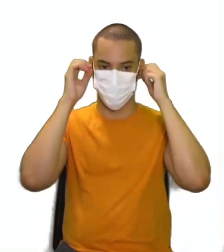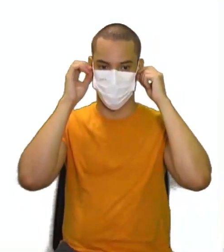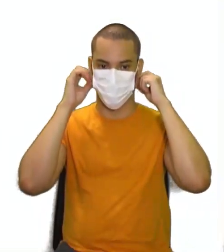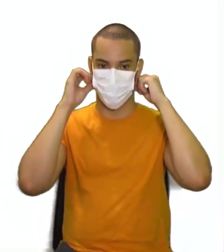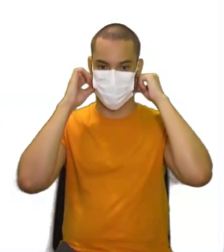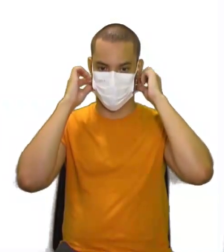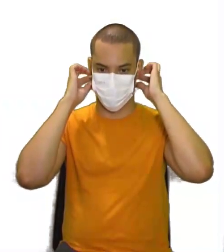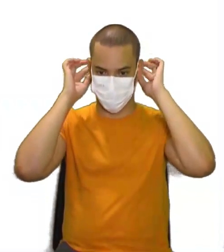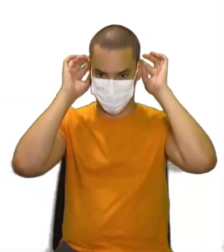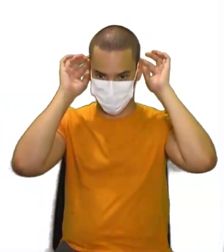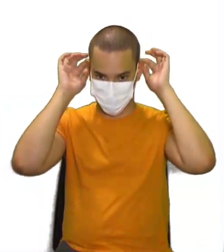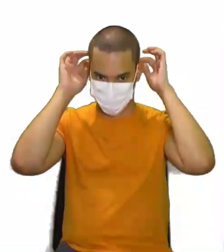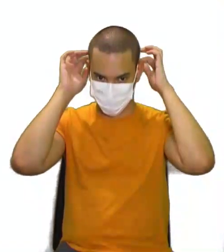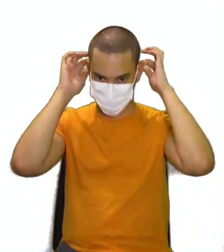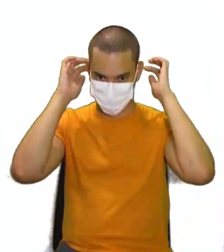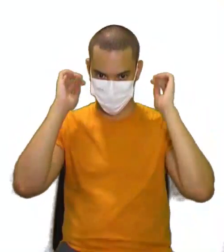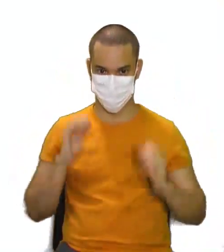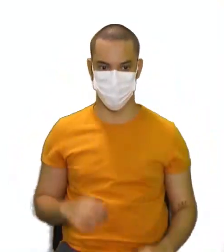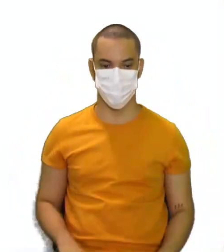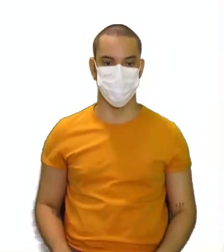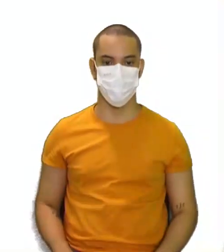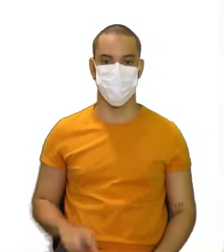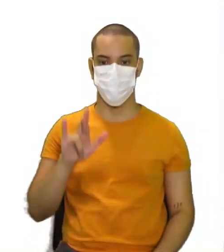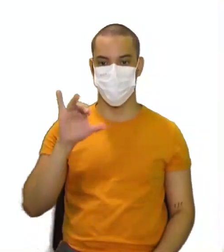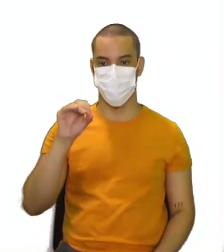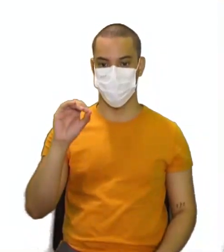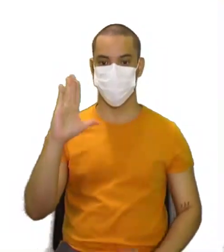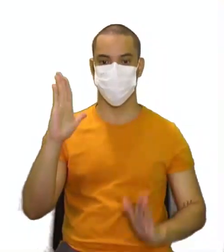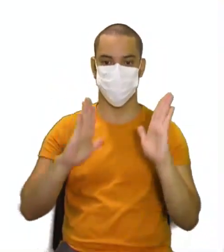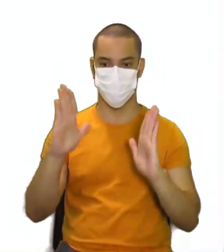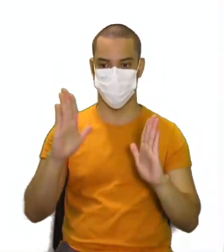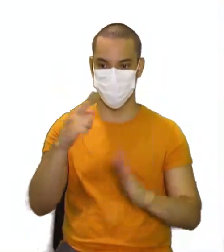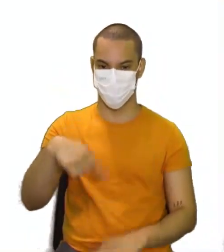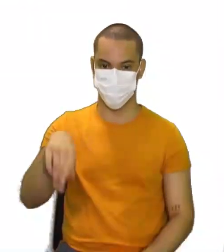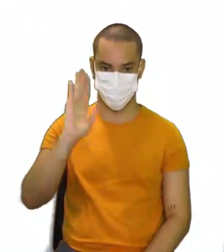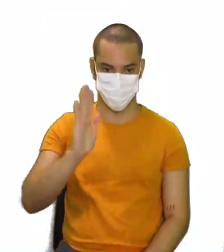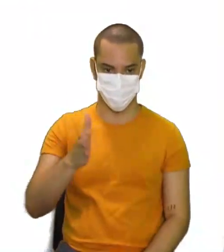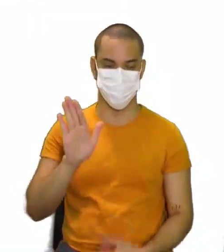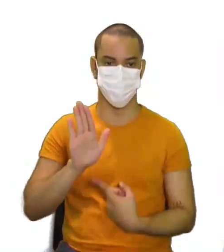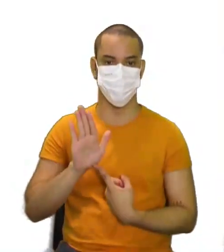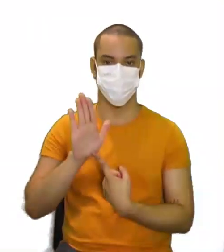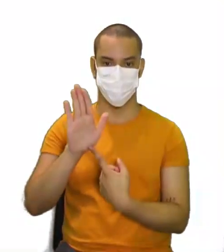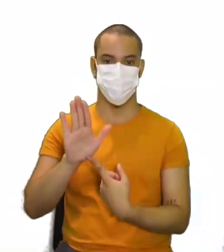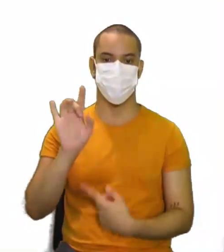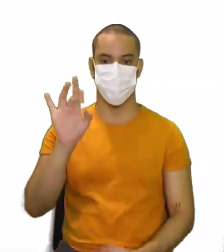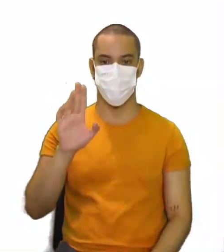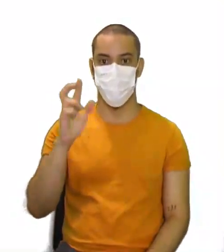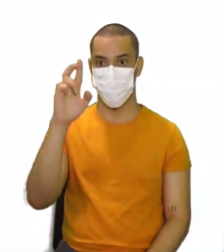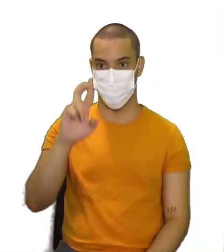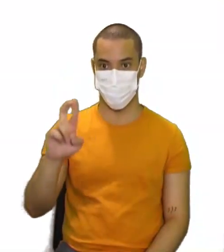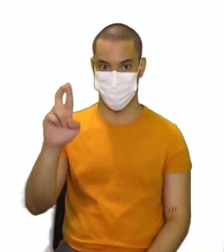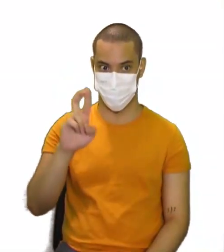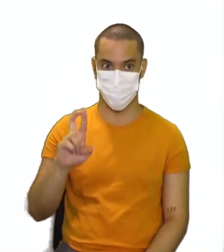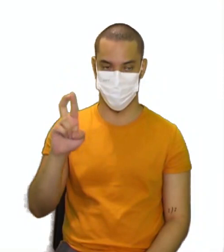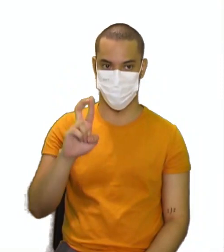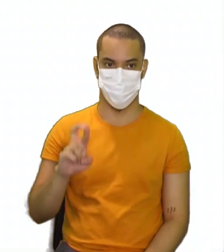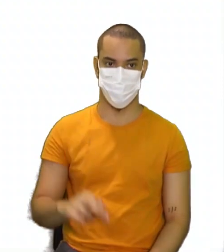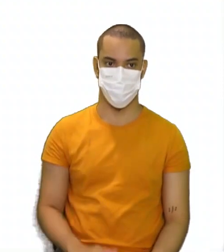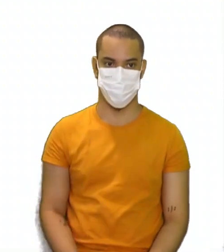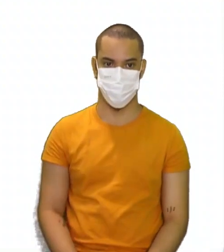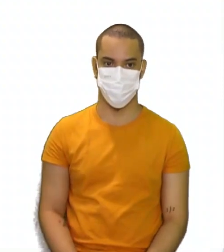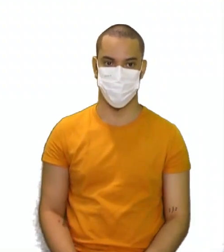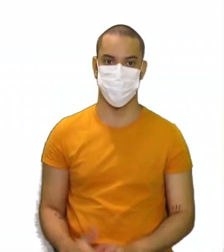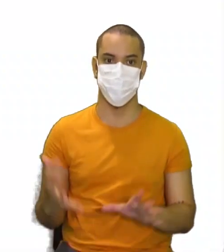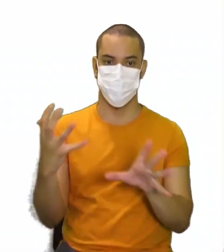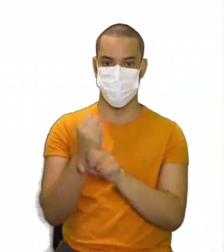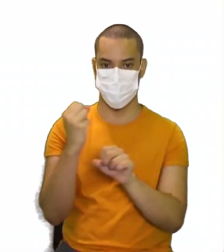caso. Aqui a questão do raio e do período, que vocês já viram aí a demonstração, só é observar.